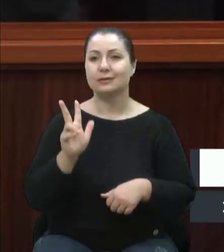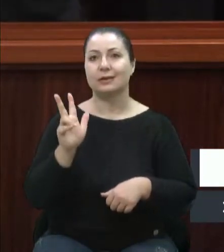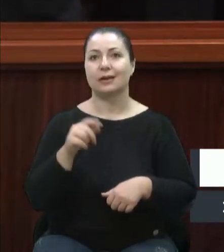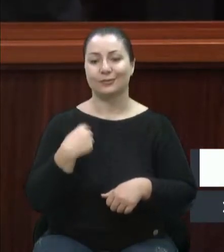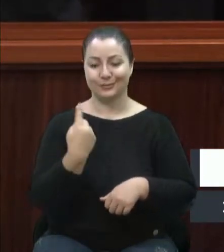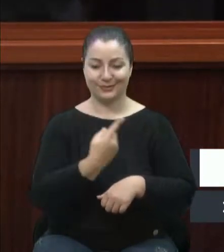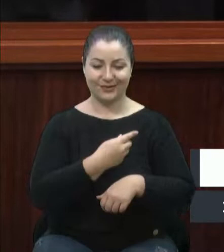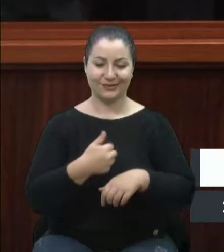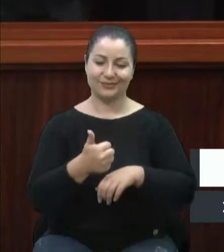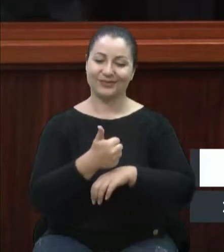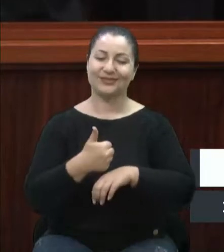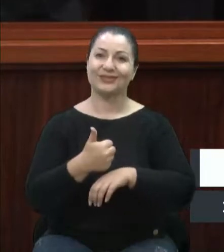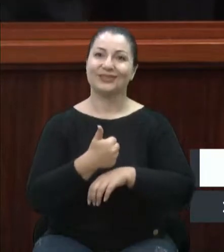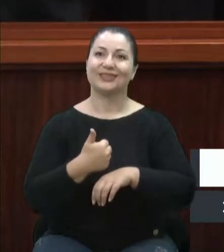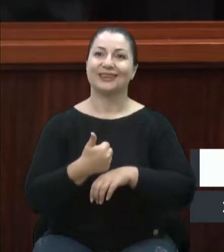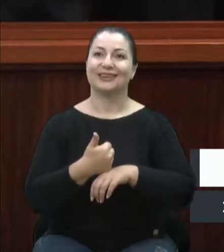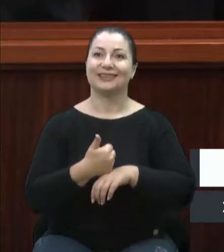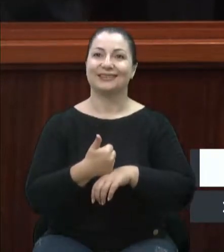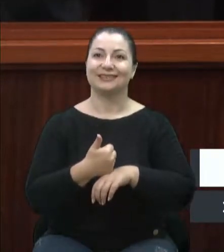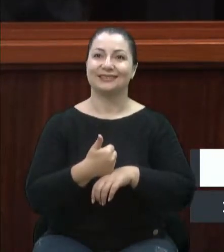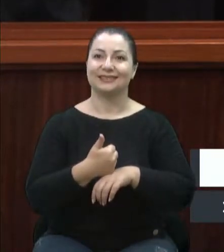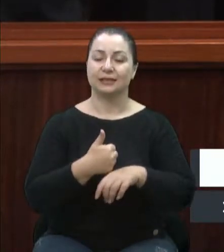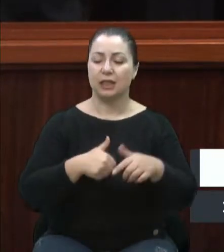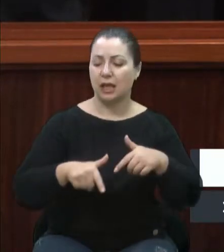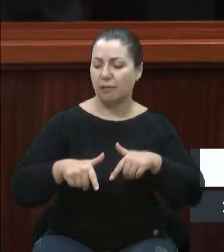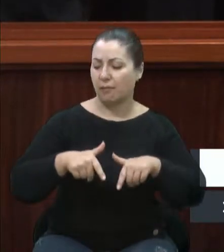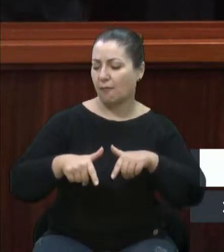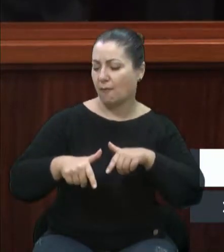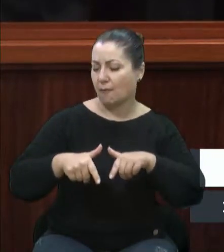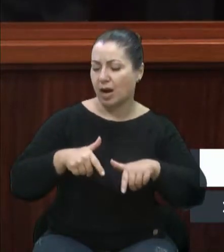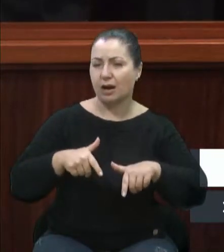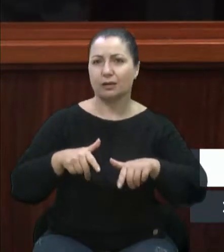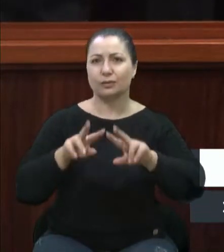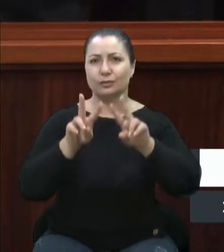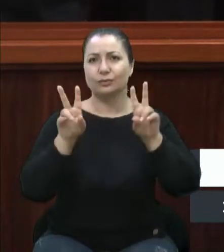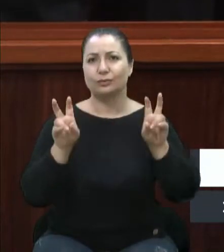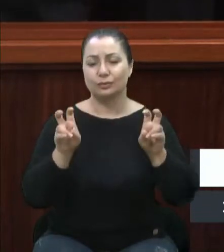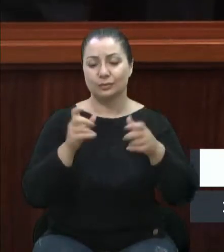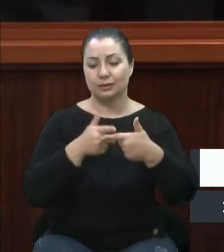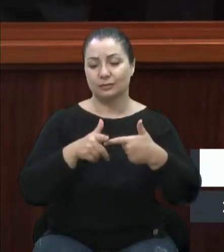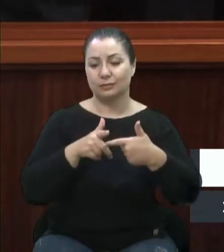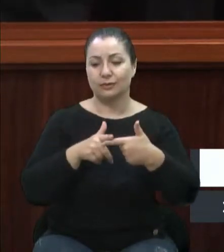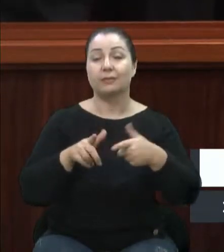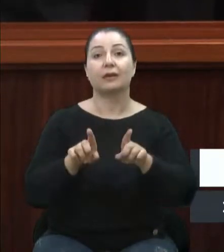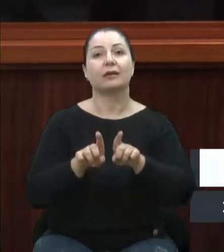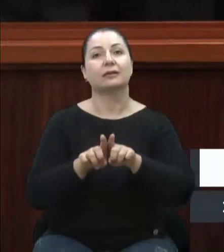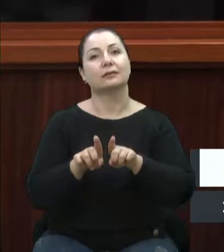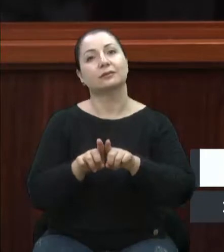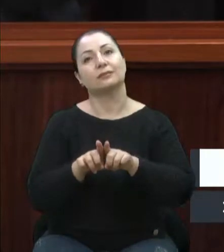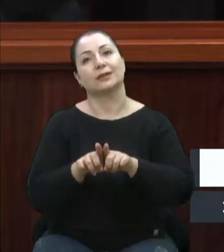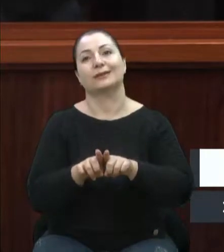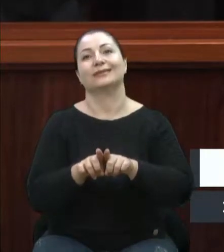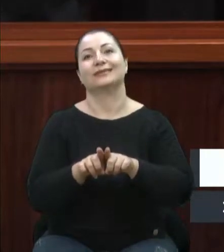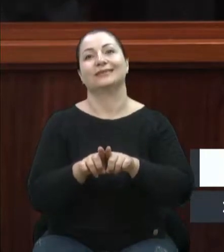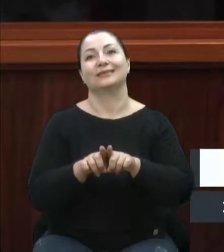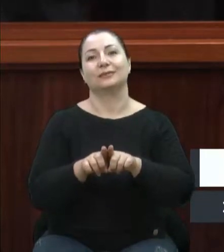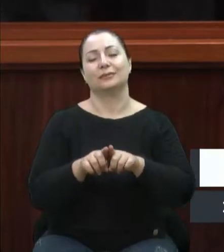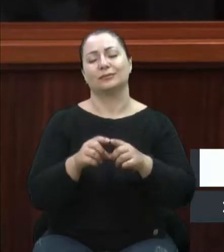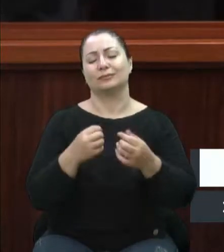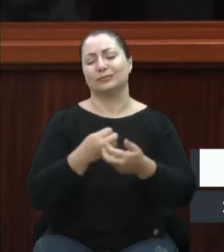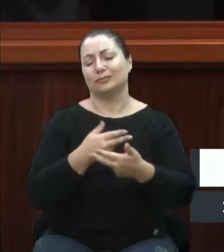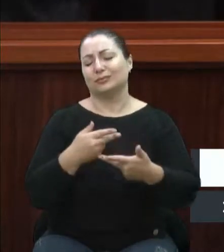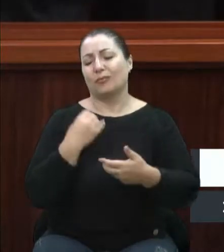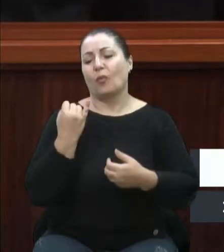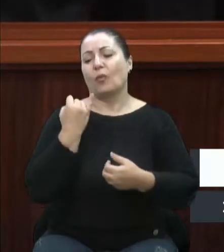de encontro com um dos problemas que a gente vem alertando e vem de encontro com algo que é muito importante, que é a melhora de